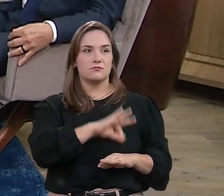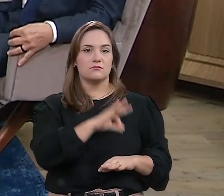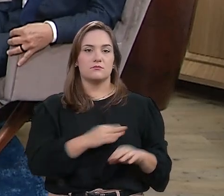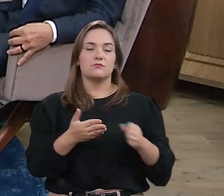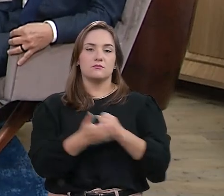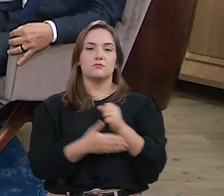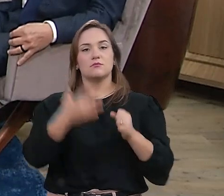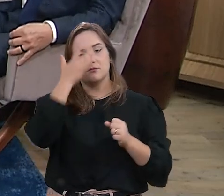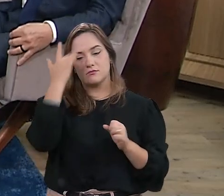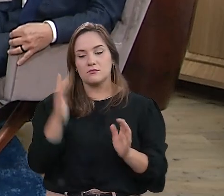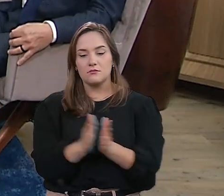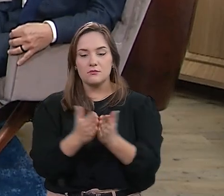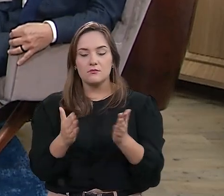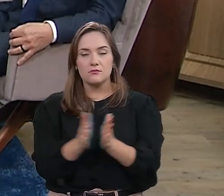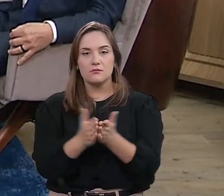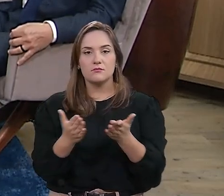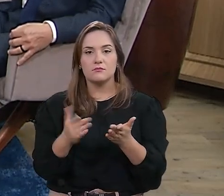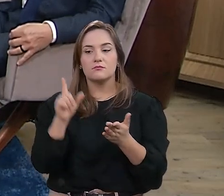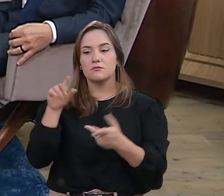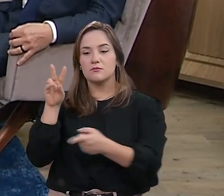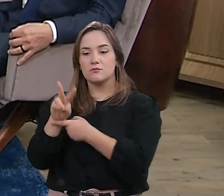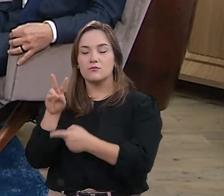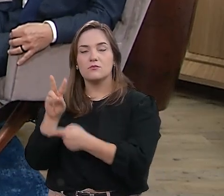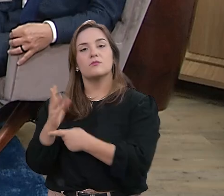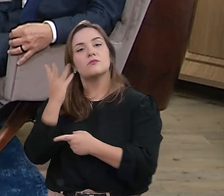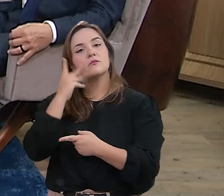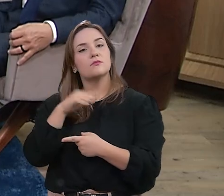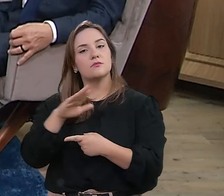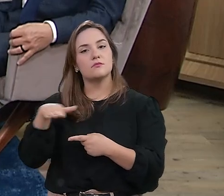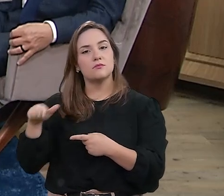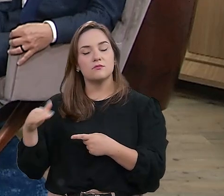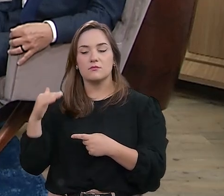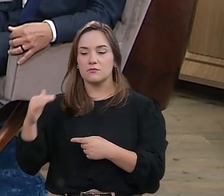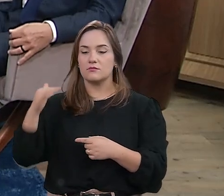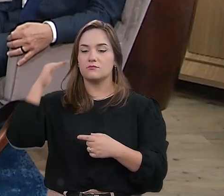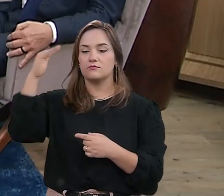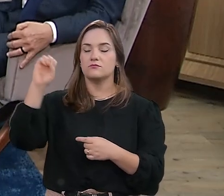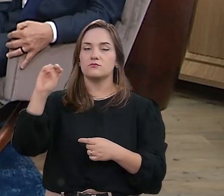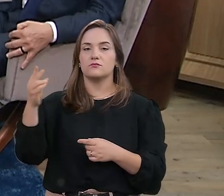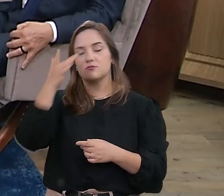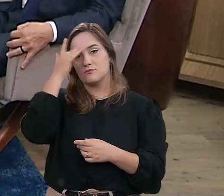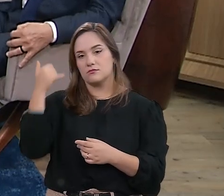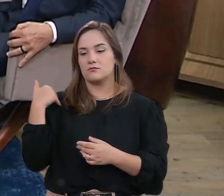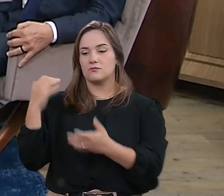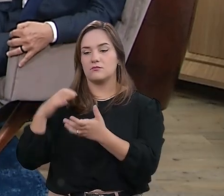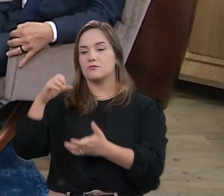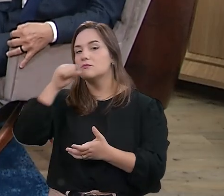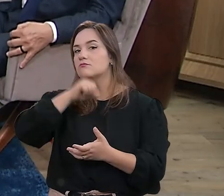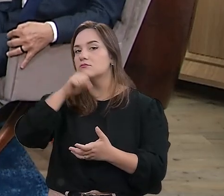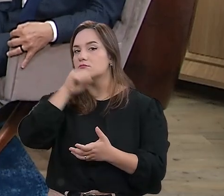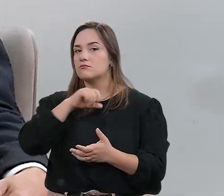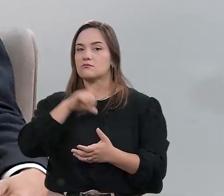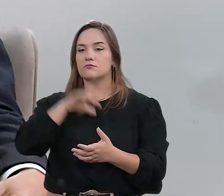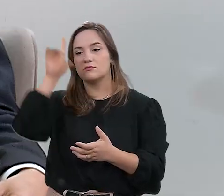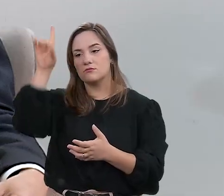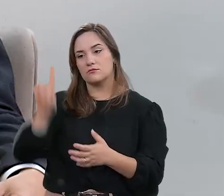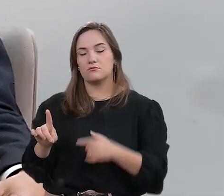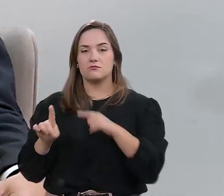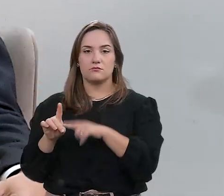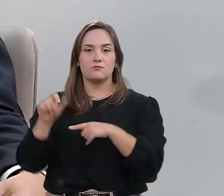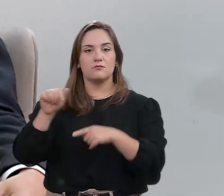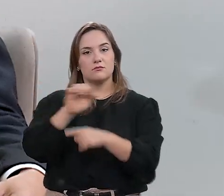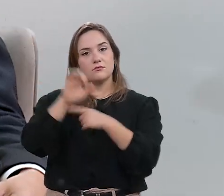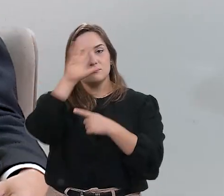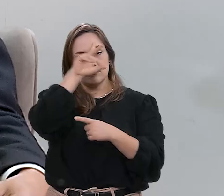baixa renda e que são cuidadoras de crianças, adultos e idosos com algum tipo de deficiência aqui em Mato Grosso do